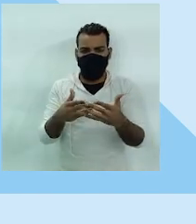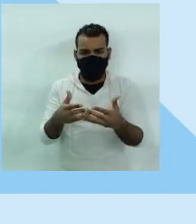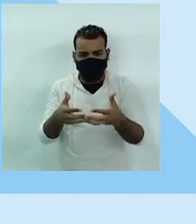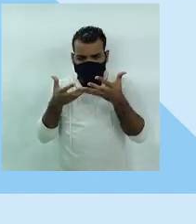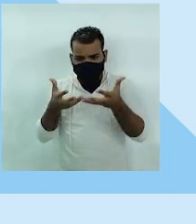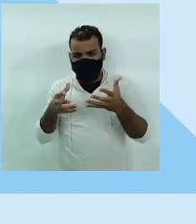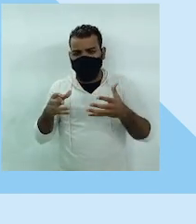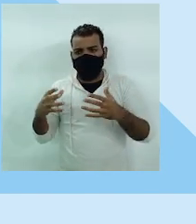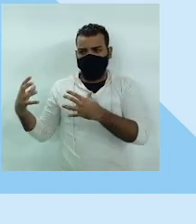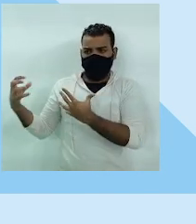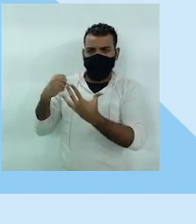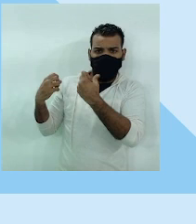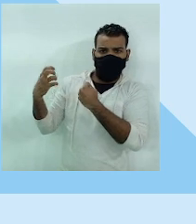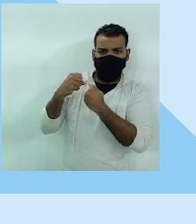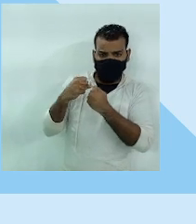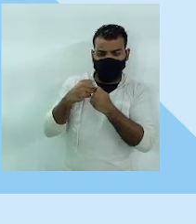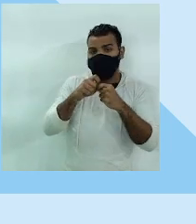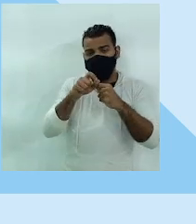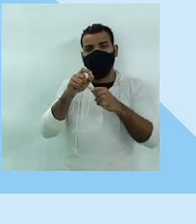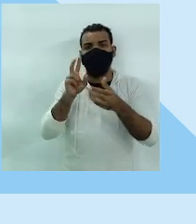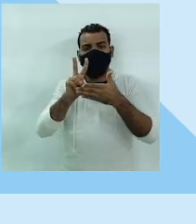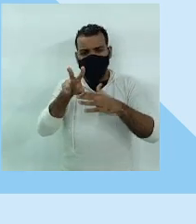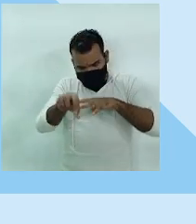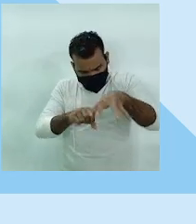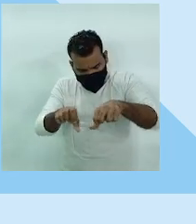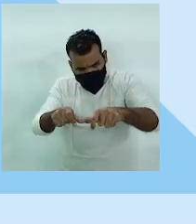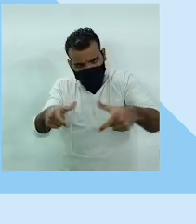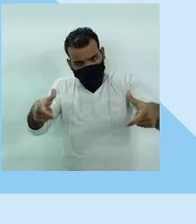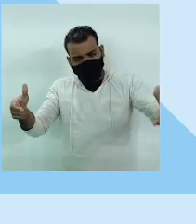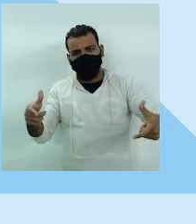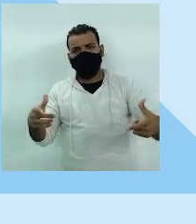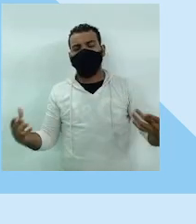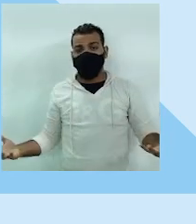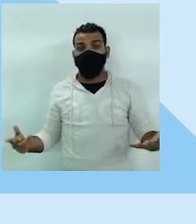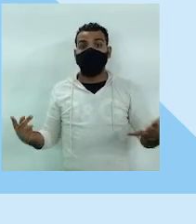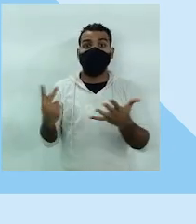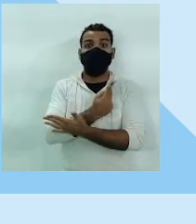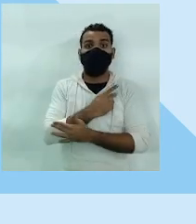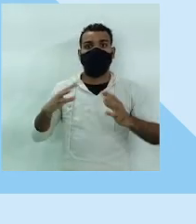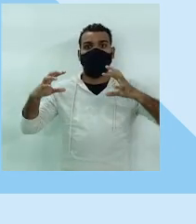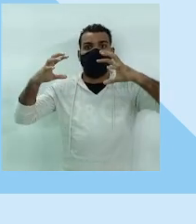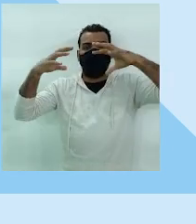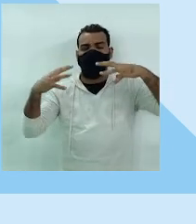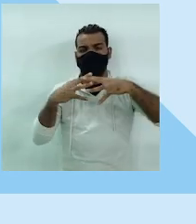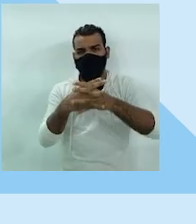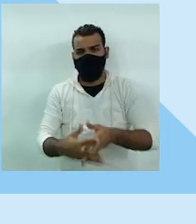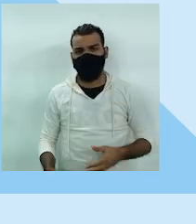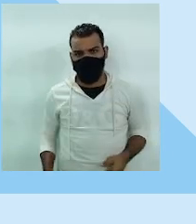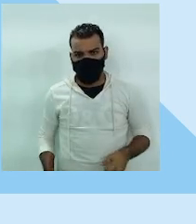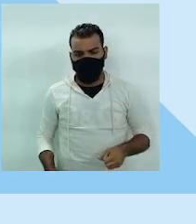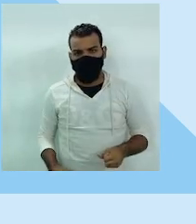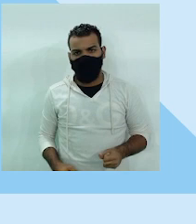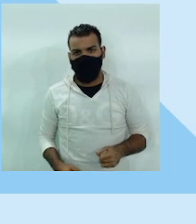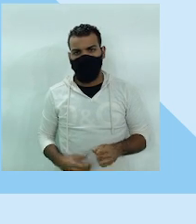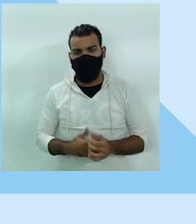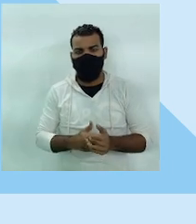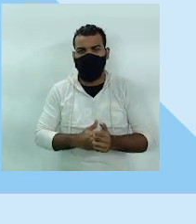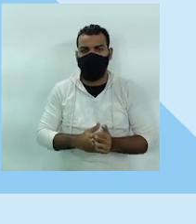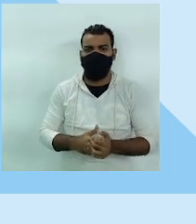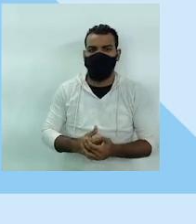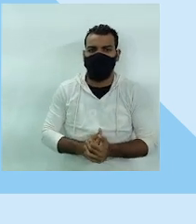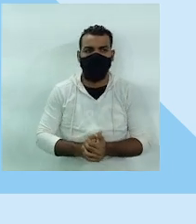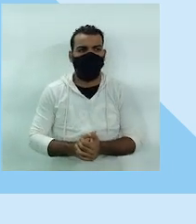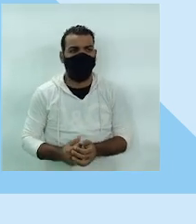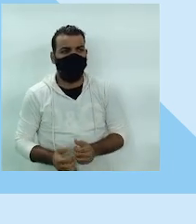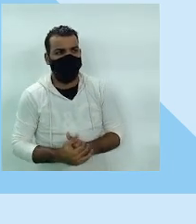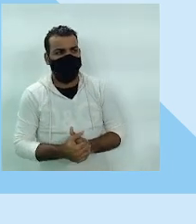terras ocupadas pelos indígenas e provocaram que vários conflitos. Ou seja, como vocês estão